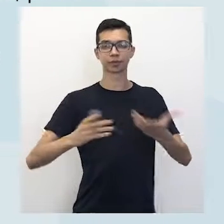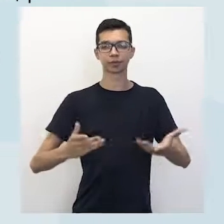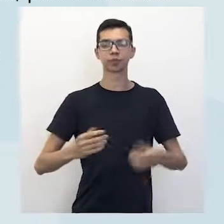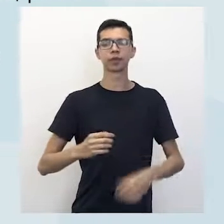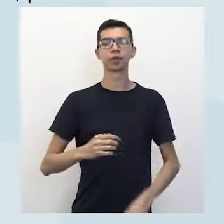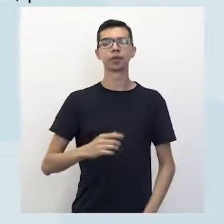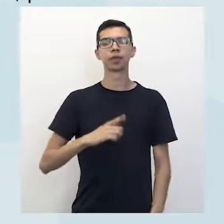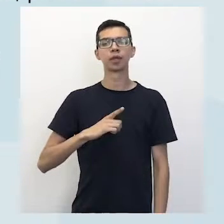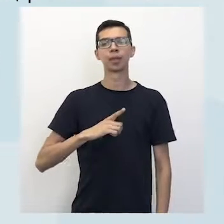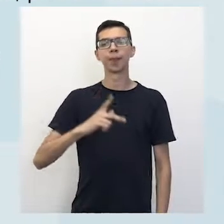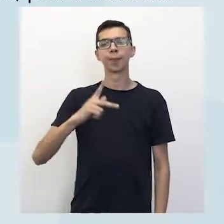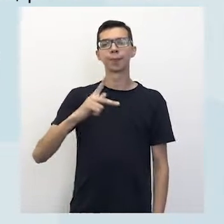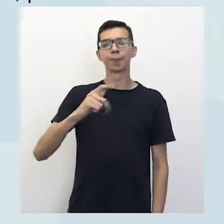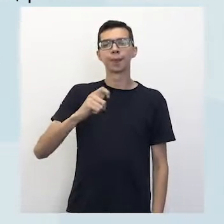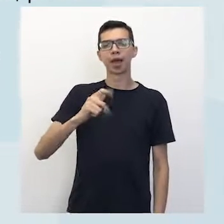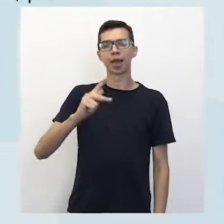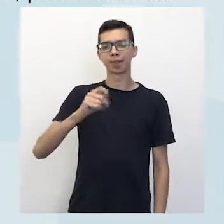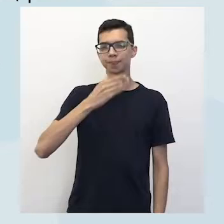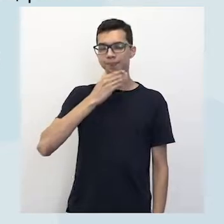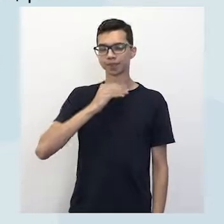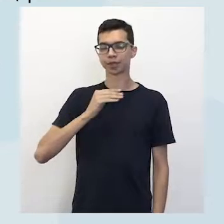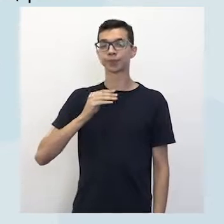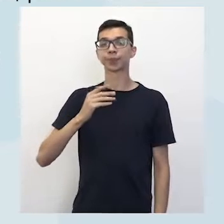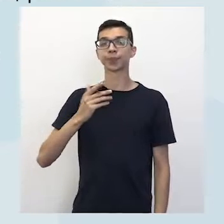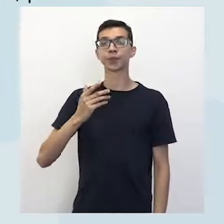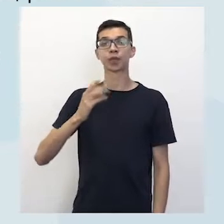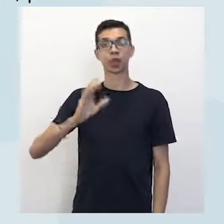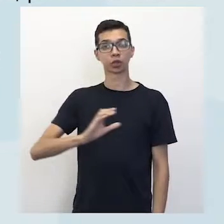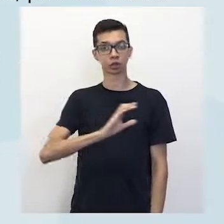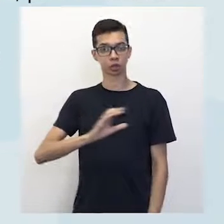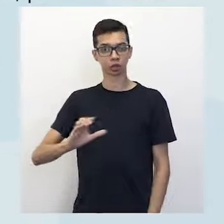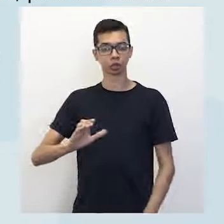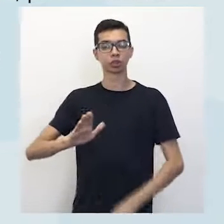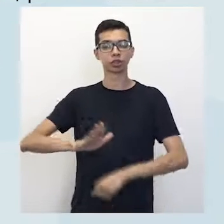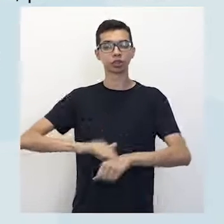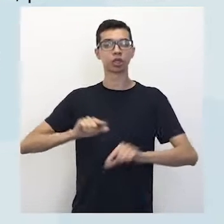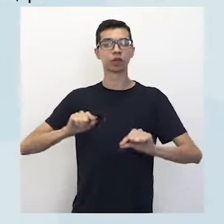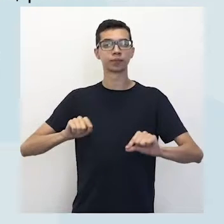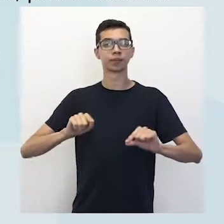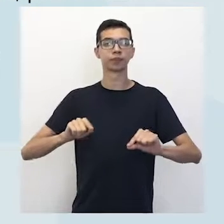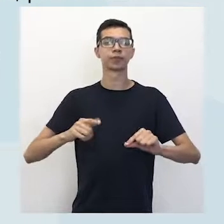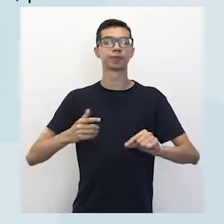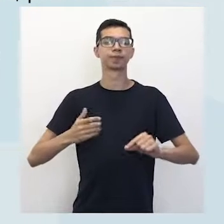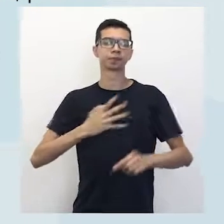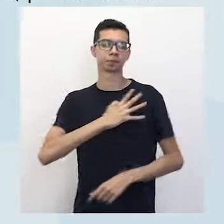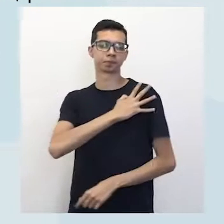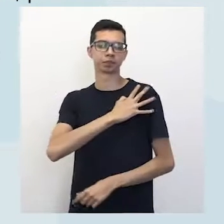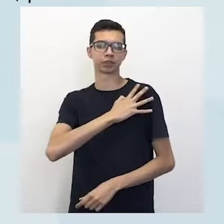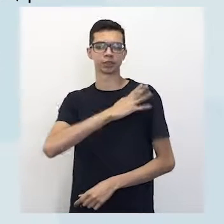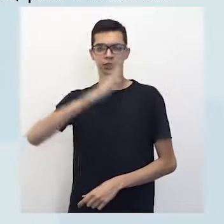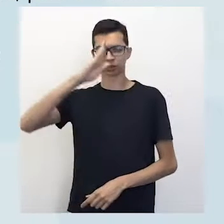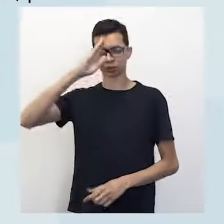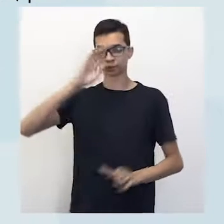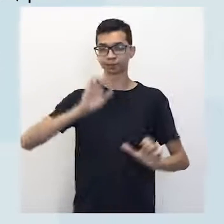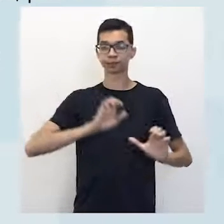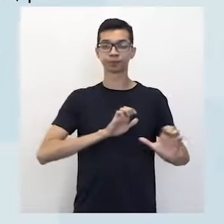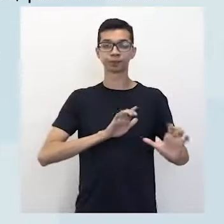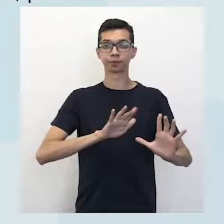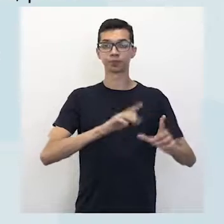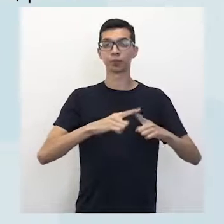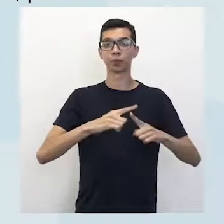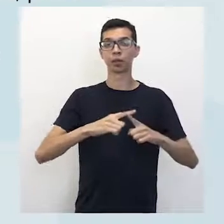Urbano II, em 1095, convoca essas expedições militares com o objetivo de expulsar os